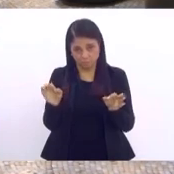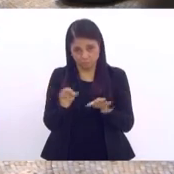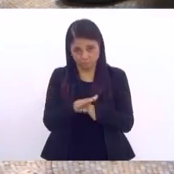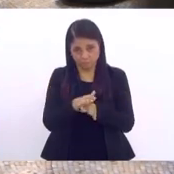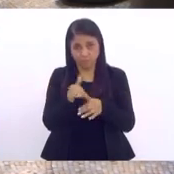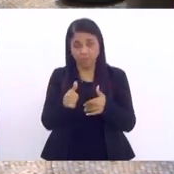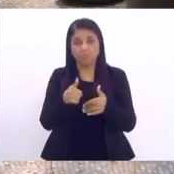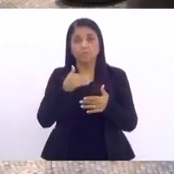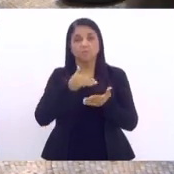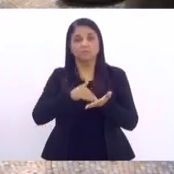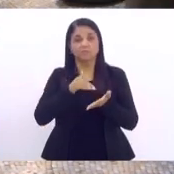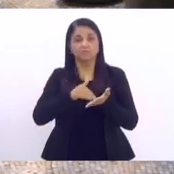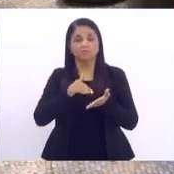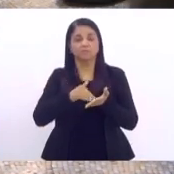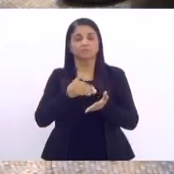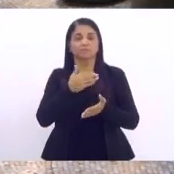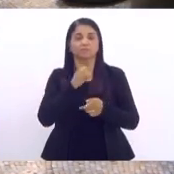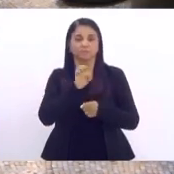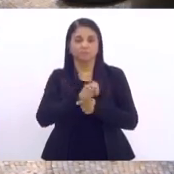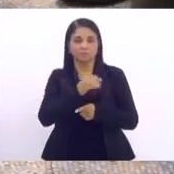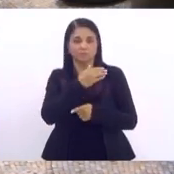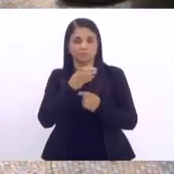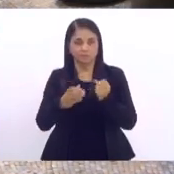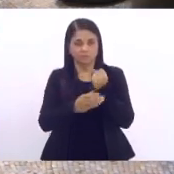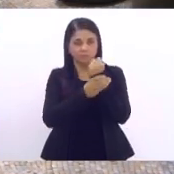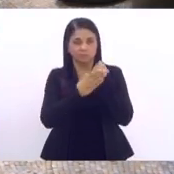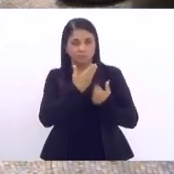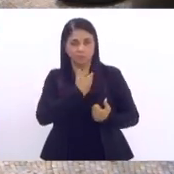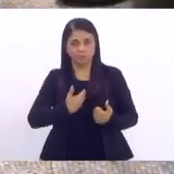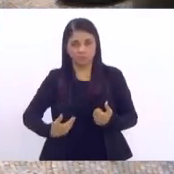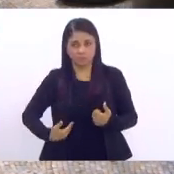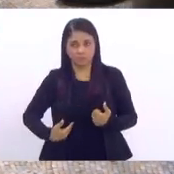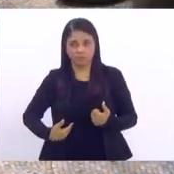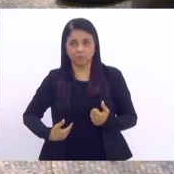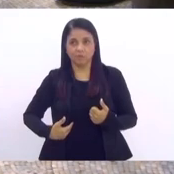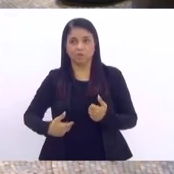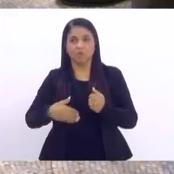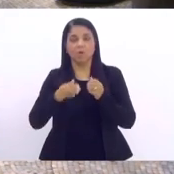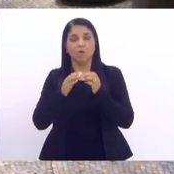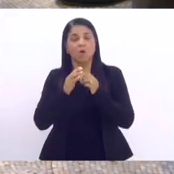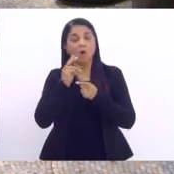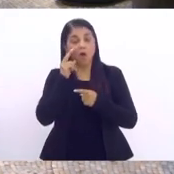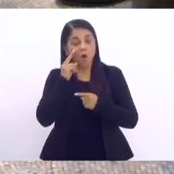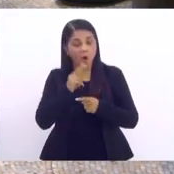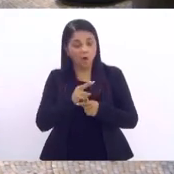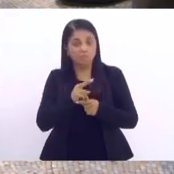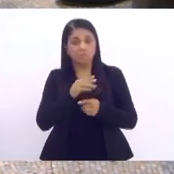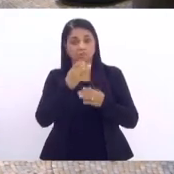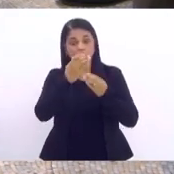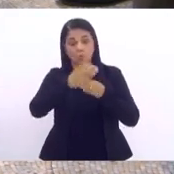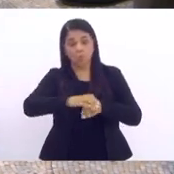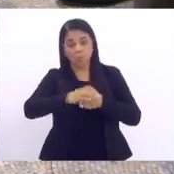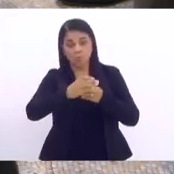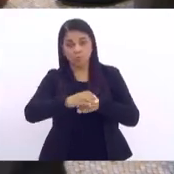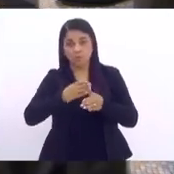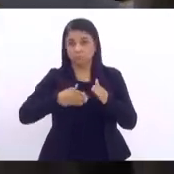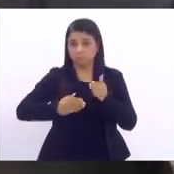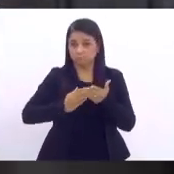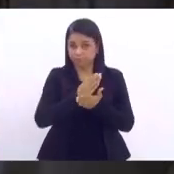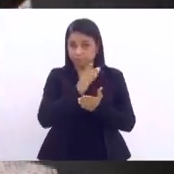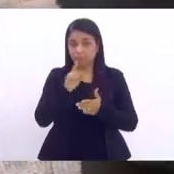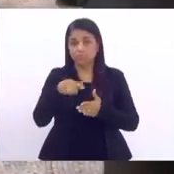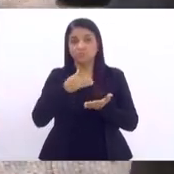Pública olhe pelos concursados. O secretário já admitiu que existe um